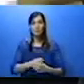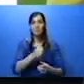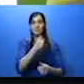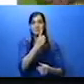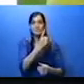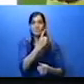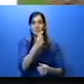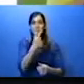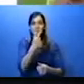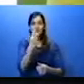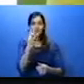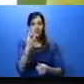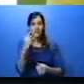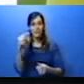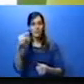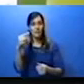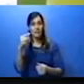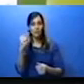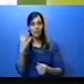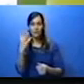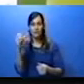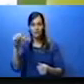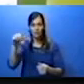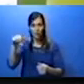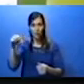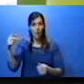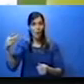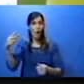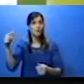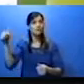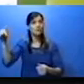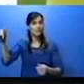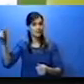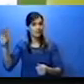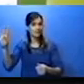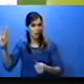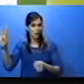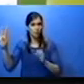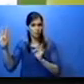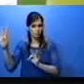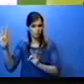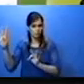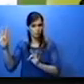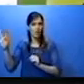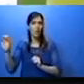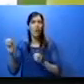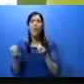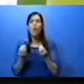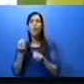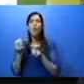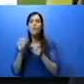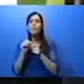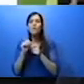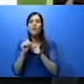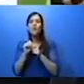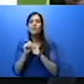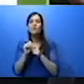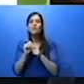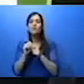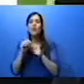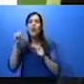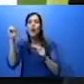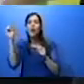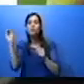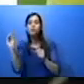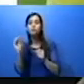123 menos 49, 74, certo? Como que eu faço daqui para